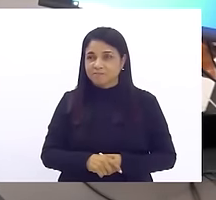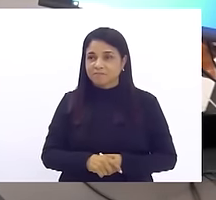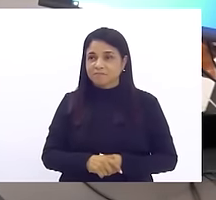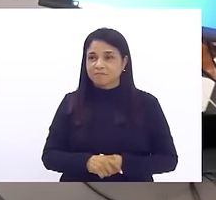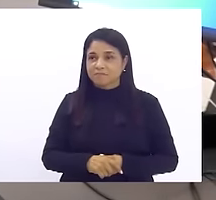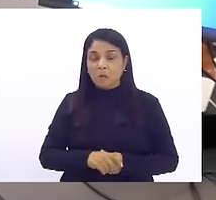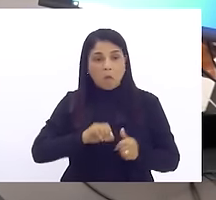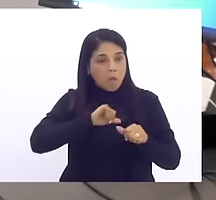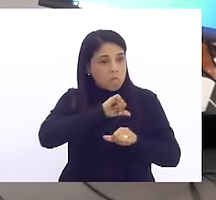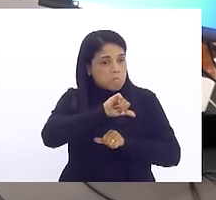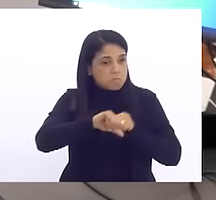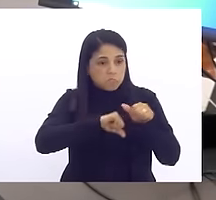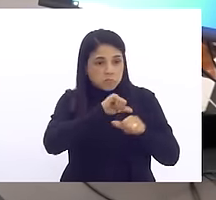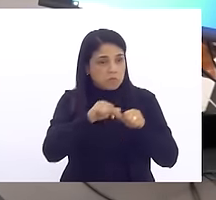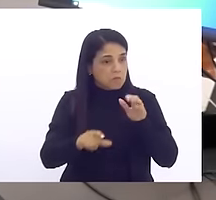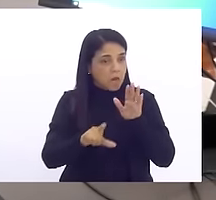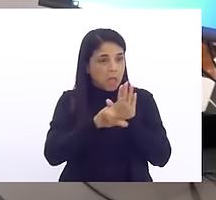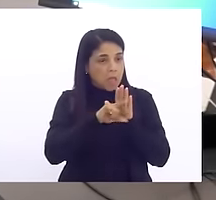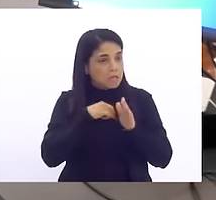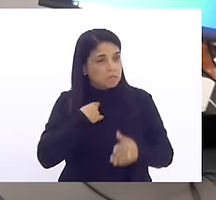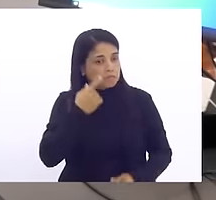eu tô mudando as leis